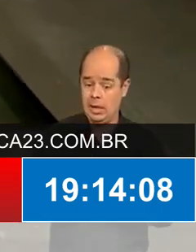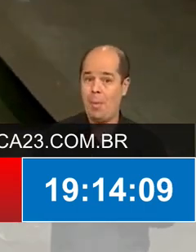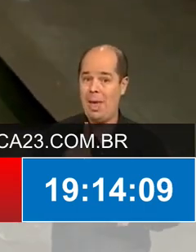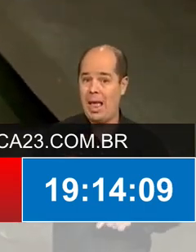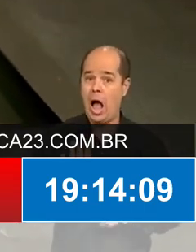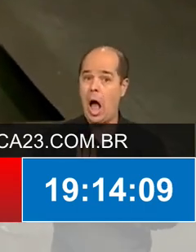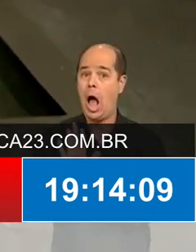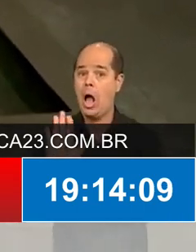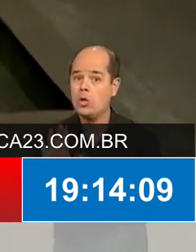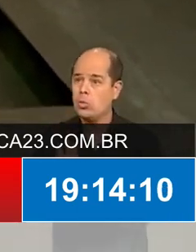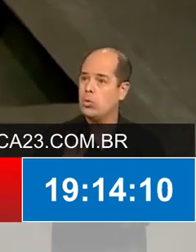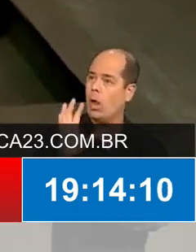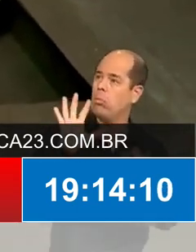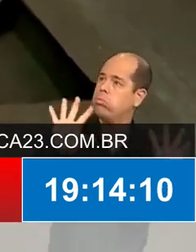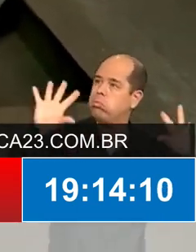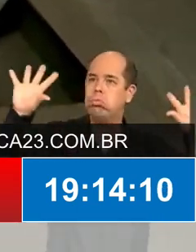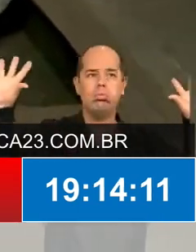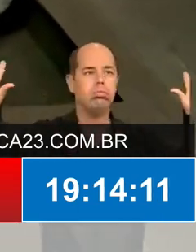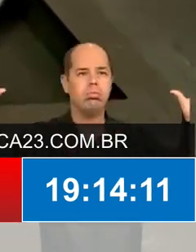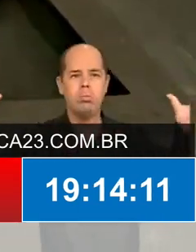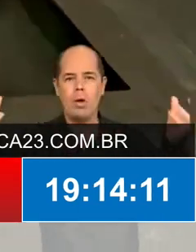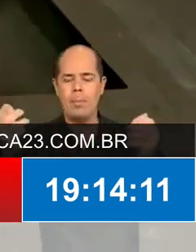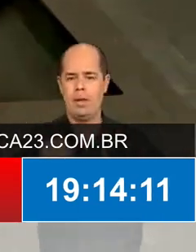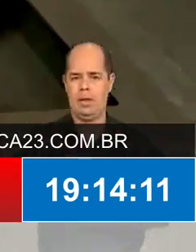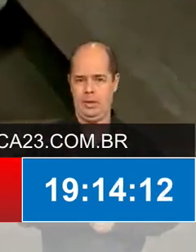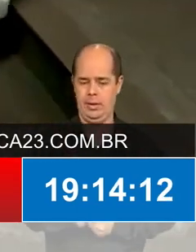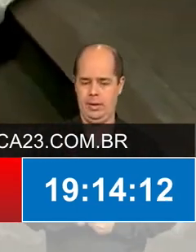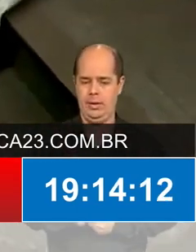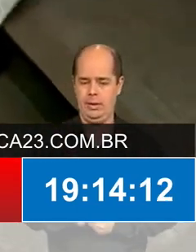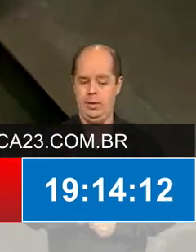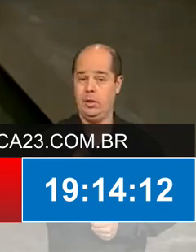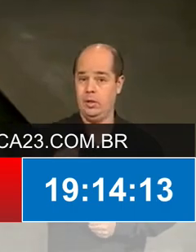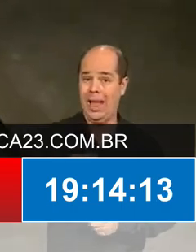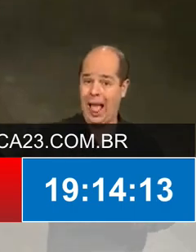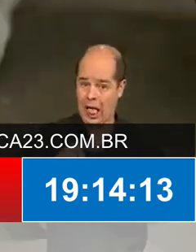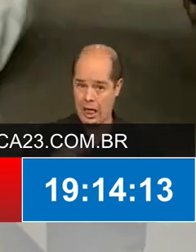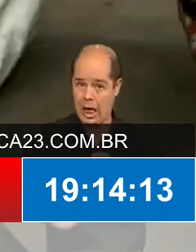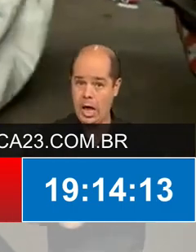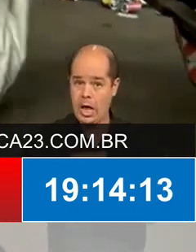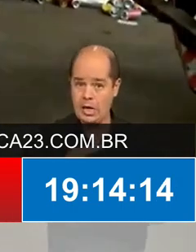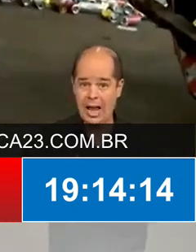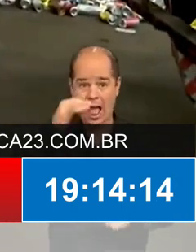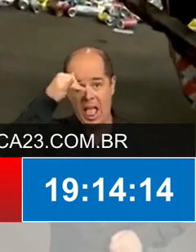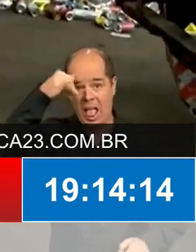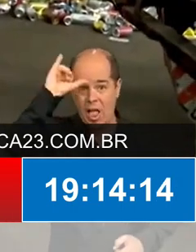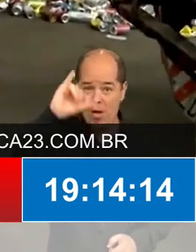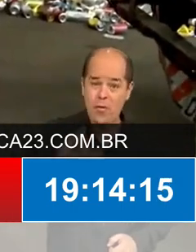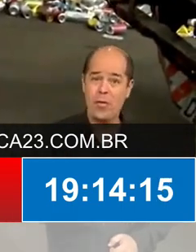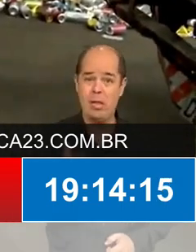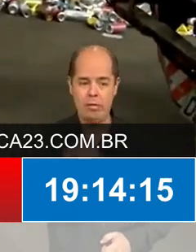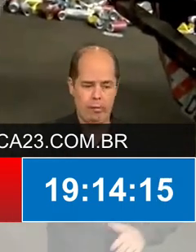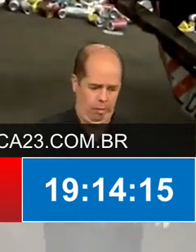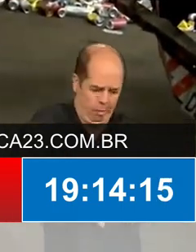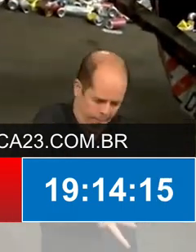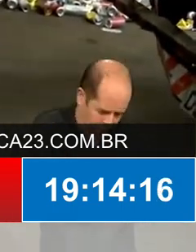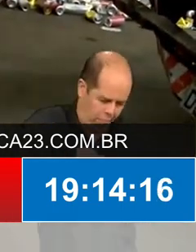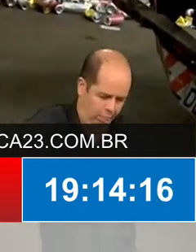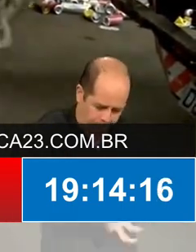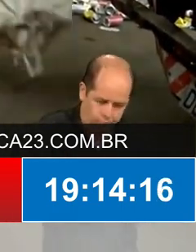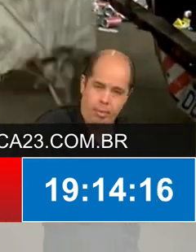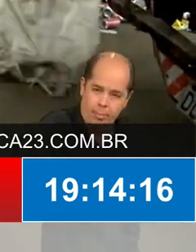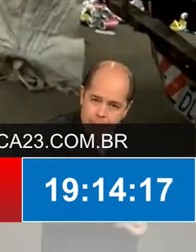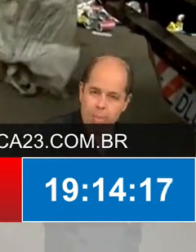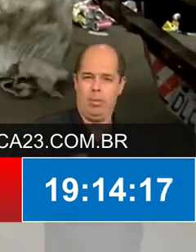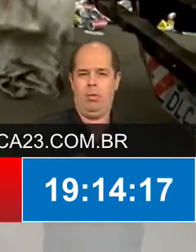meio ambiente. Toda vez que reciclamos um determinado tipo de material, naturalmente a gente evita a extração de recursos naturais dos ecossistemas